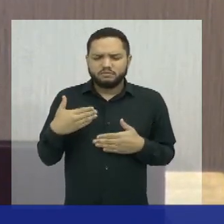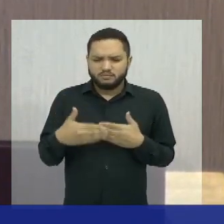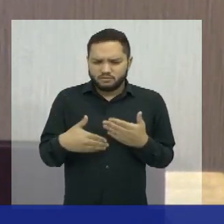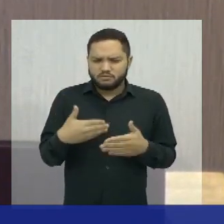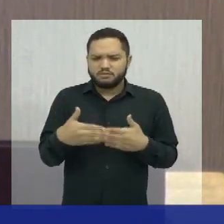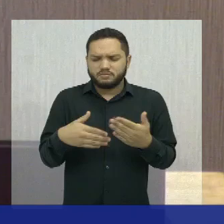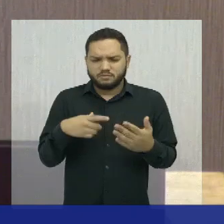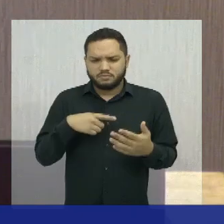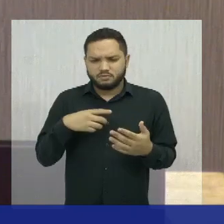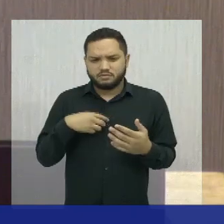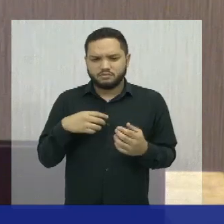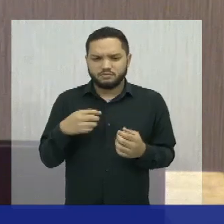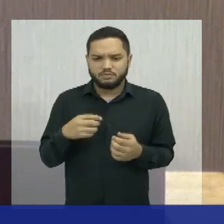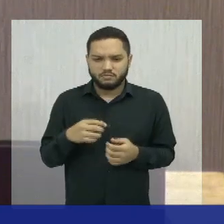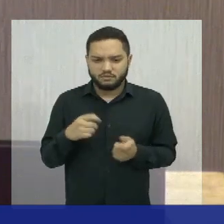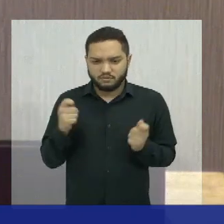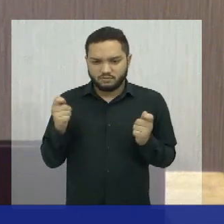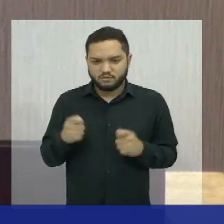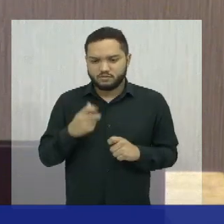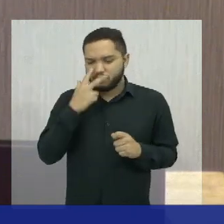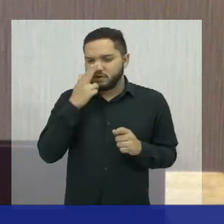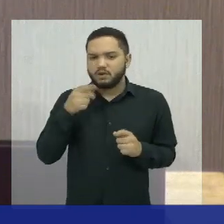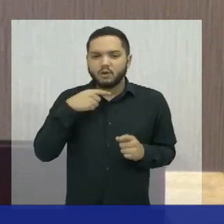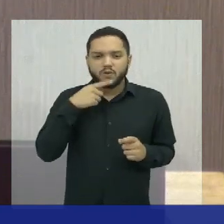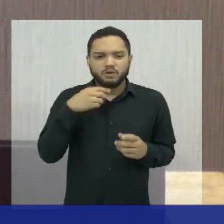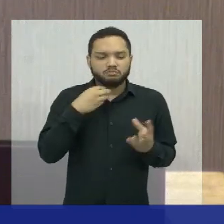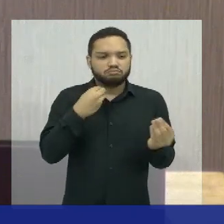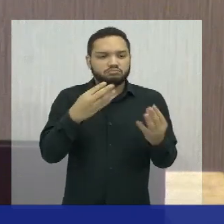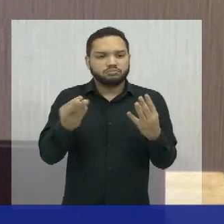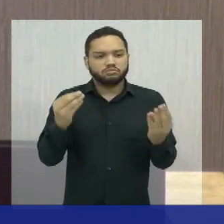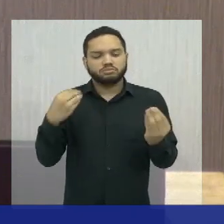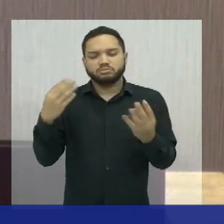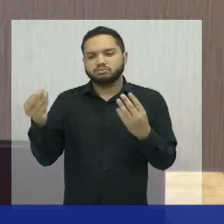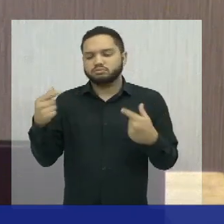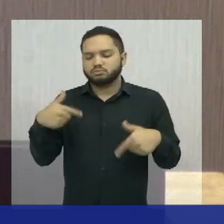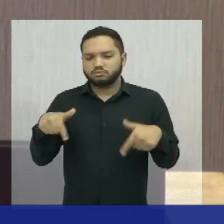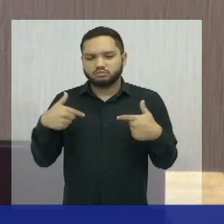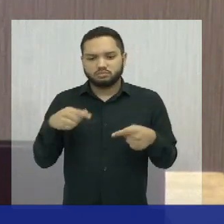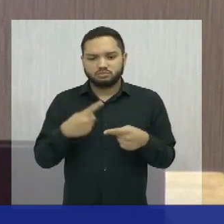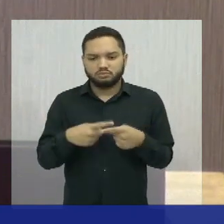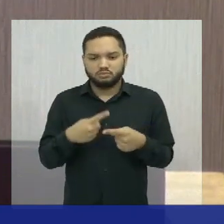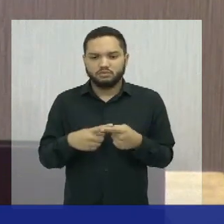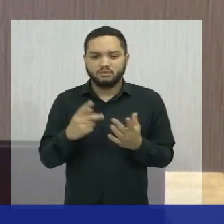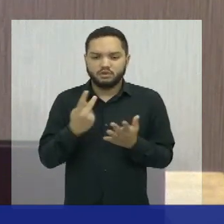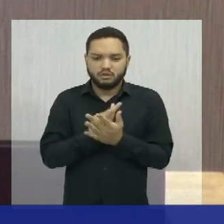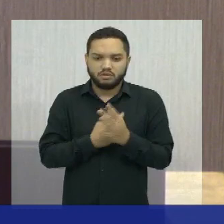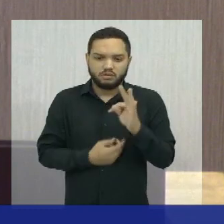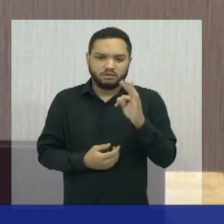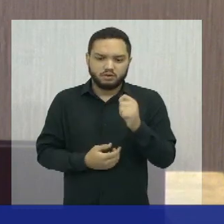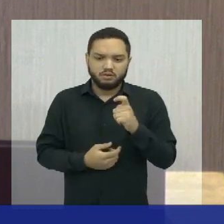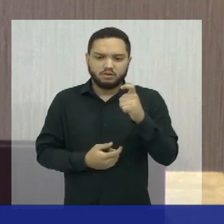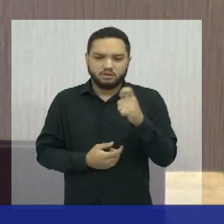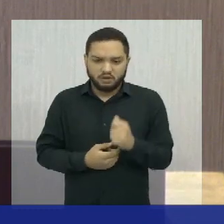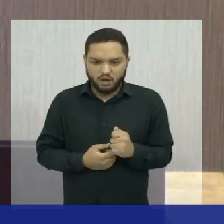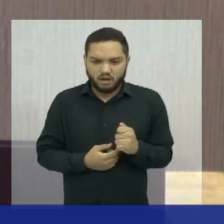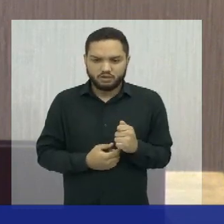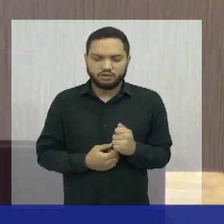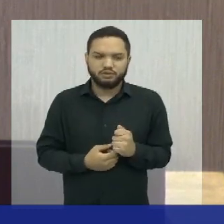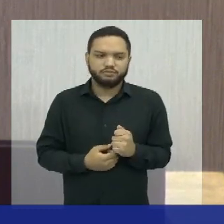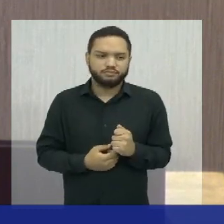essa chance de ser empregador sendo diminuída. Diminuída por tantas taxas e sobretaxas sobre a